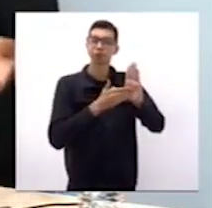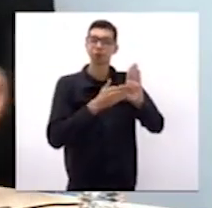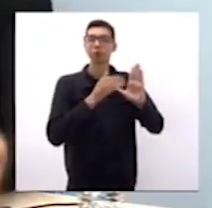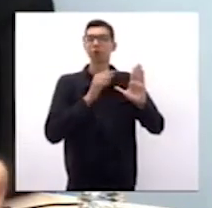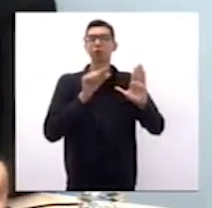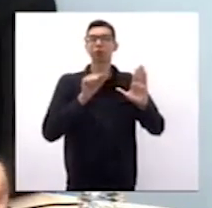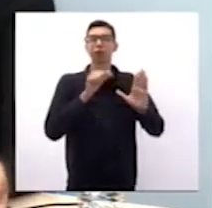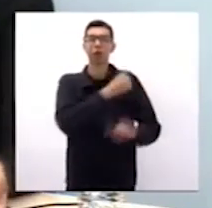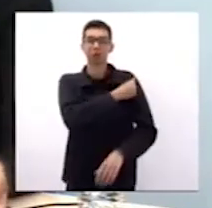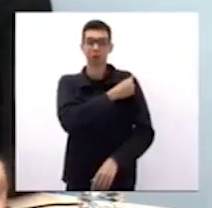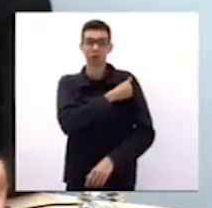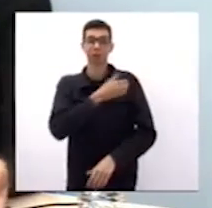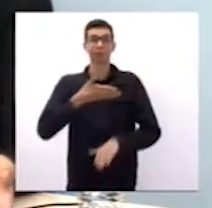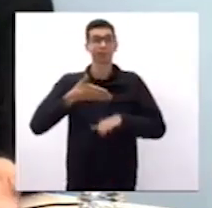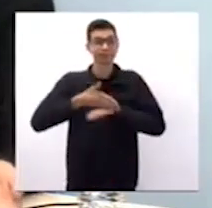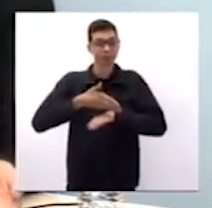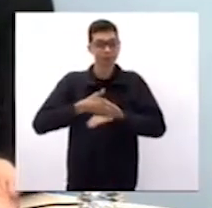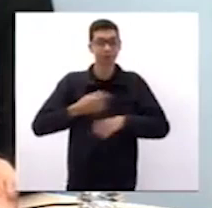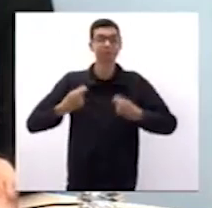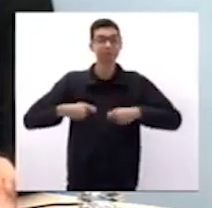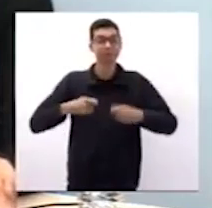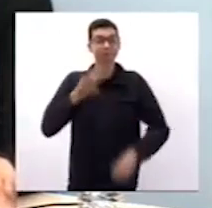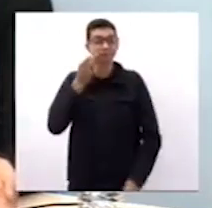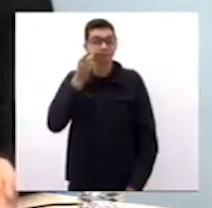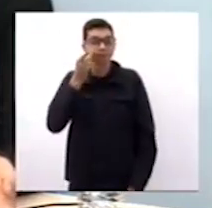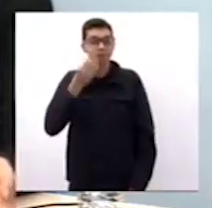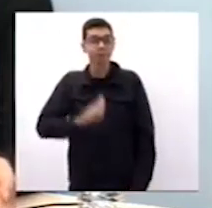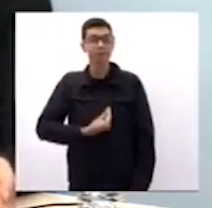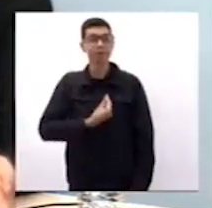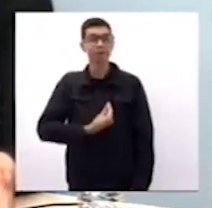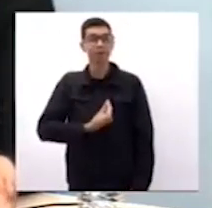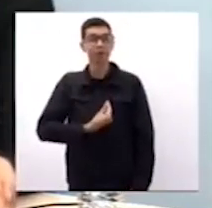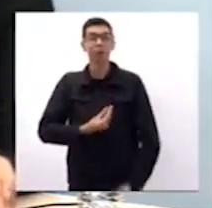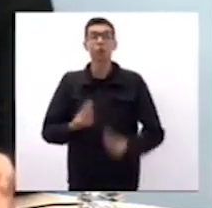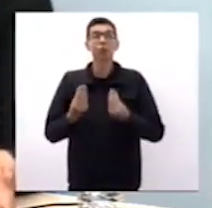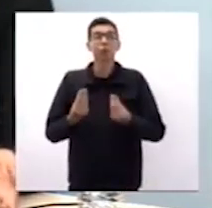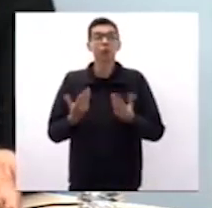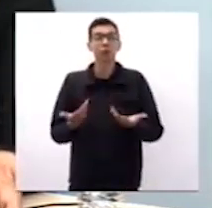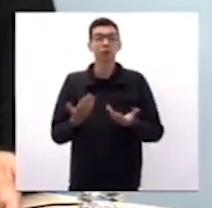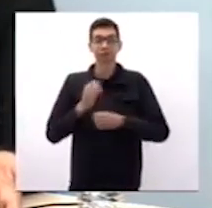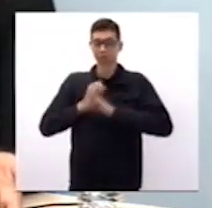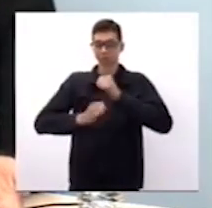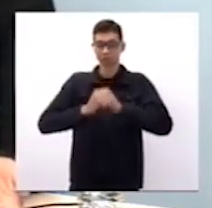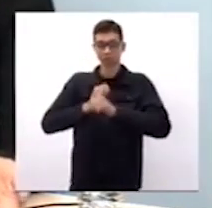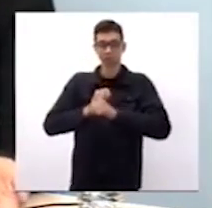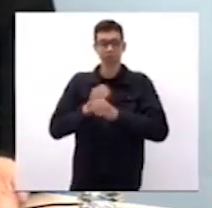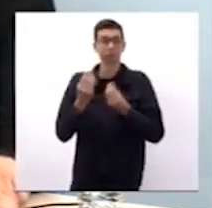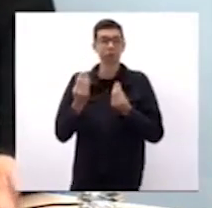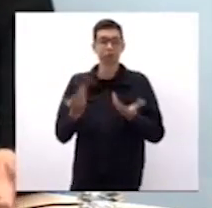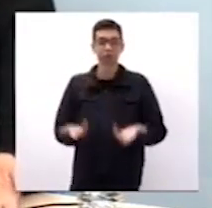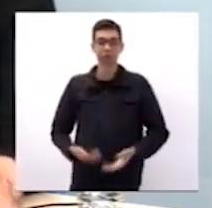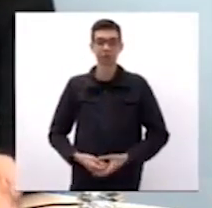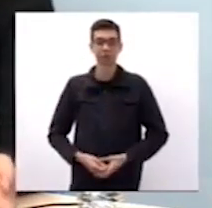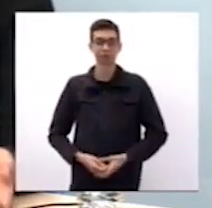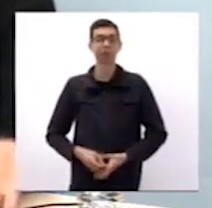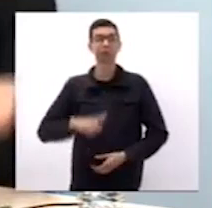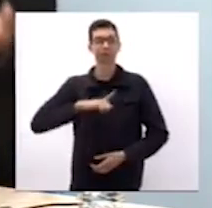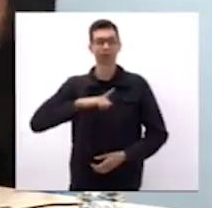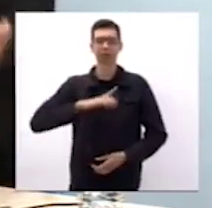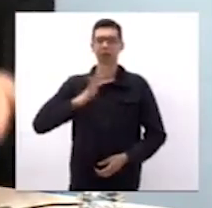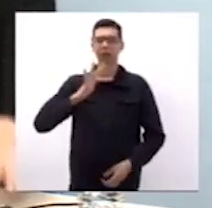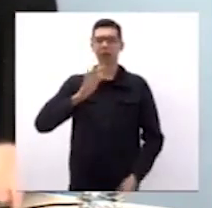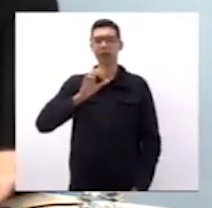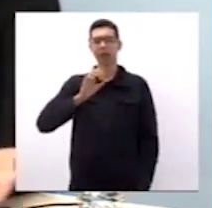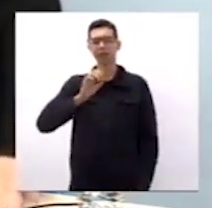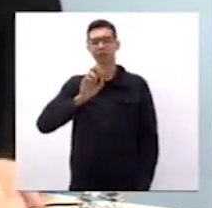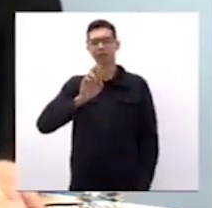ele esteja presente, como que a gente faz isso dentro de uma aprendizagem virtual? Através dos fóruns, né? Fórum, através